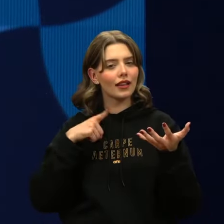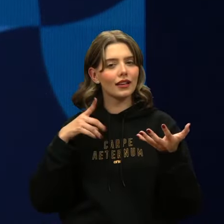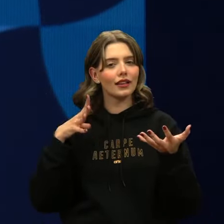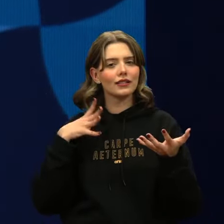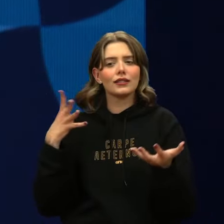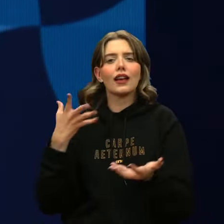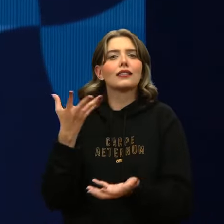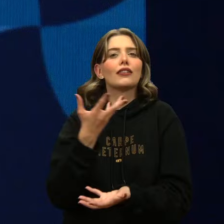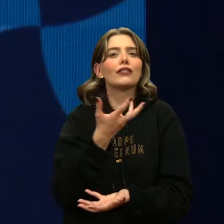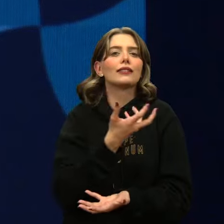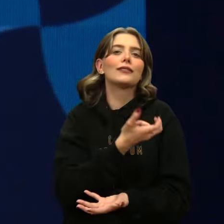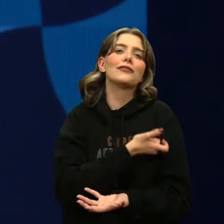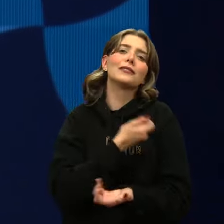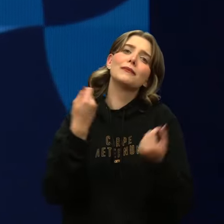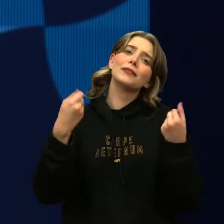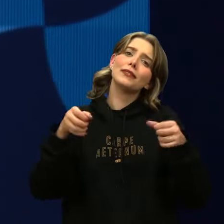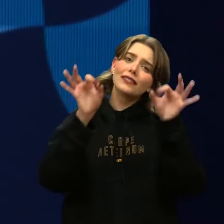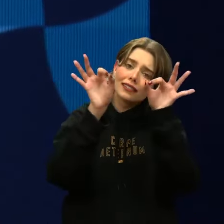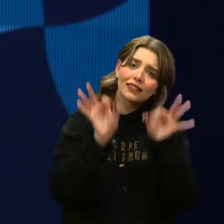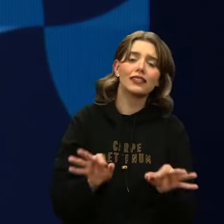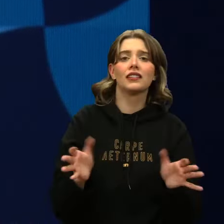da salvação em Cristo Jesus.